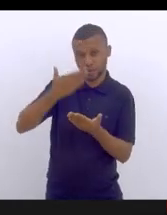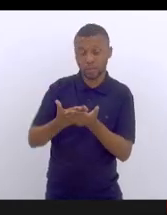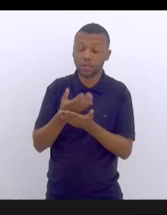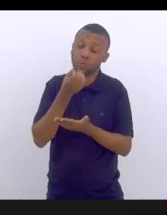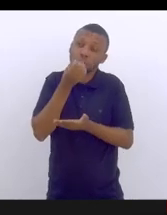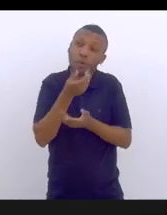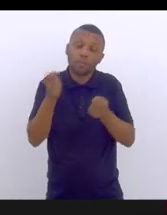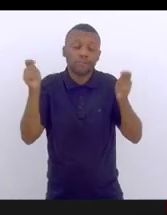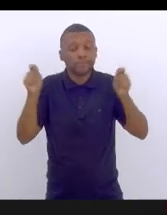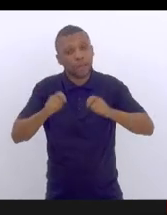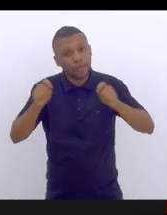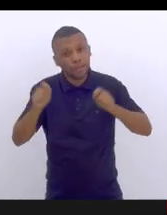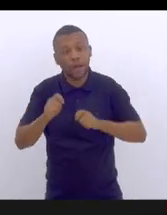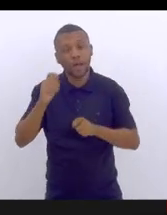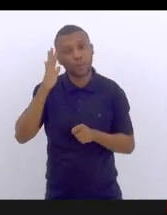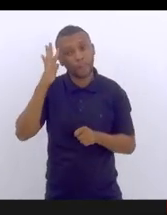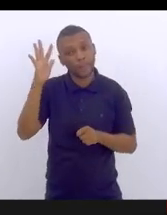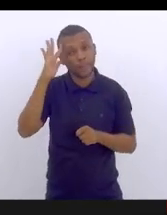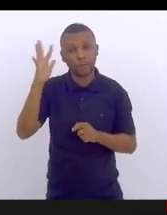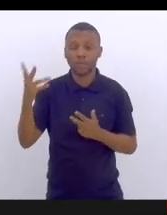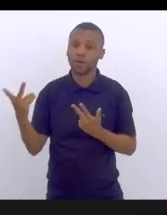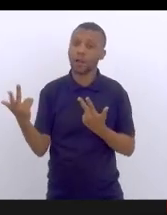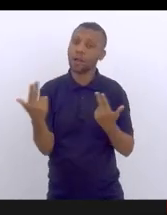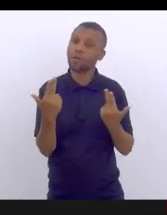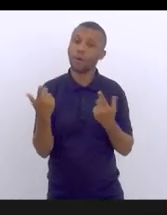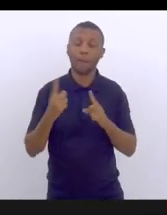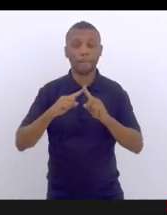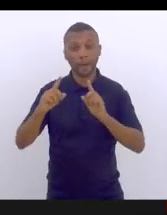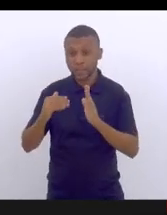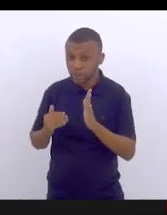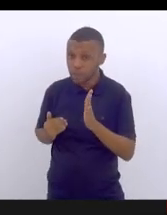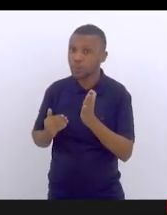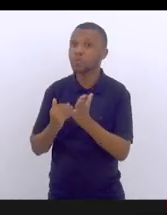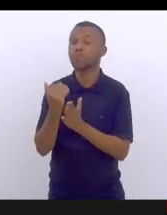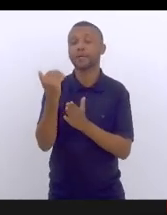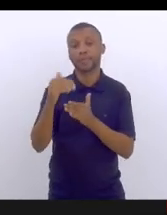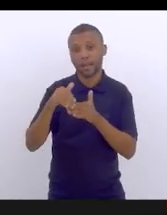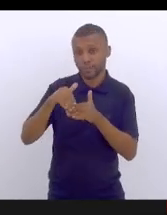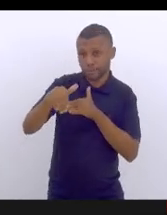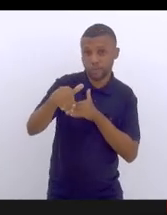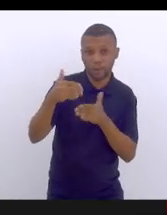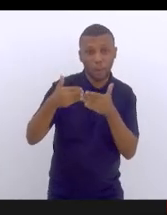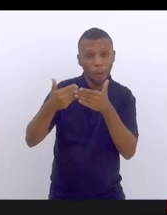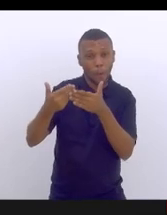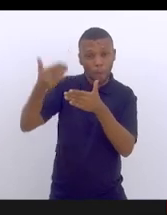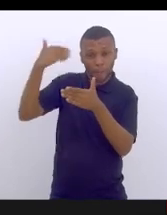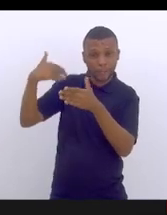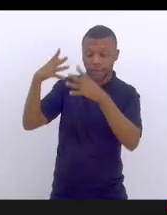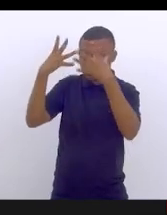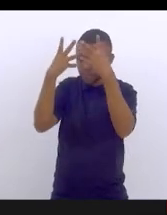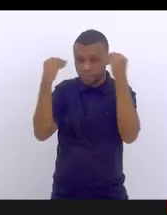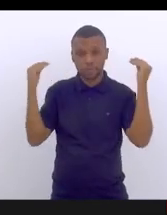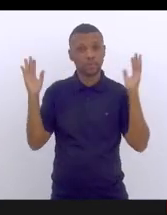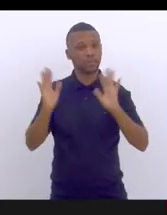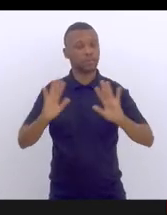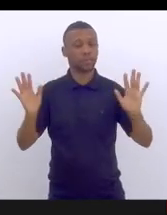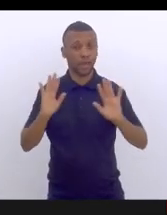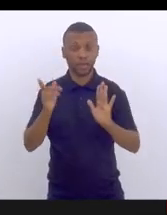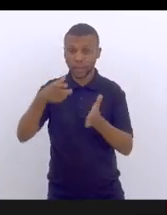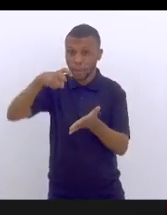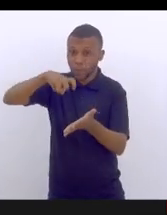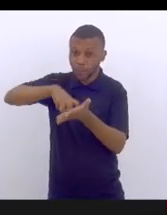então está todo mundo com o mesmo pensamento, mas tem que começar daqui para frente. O que passou, passou. Acho que a punição já foi mais do que